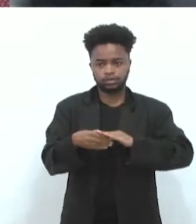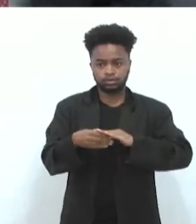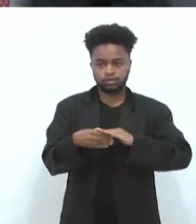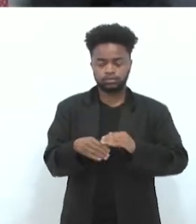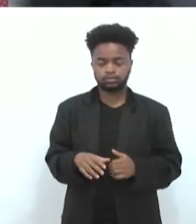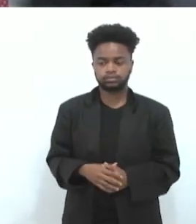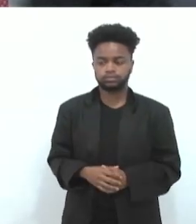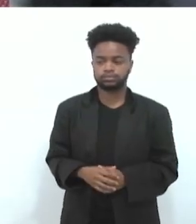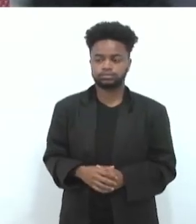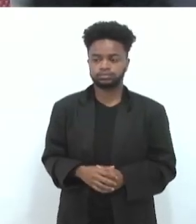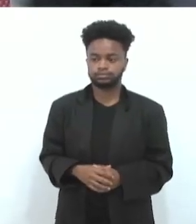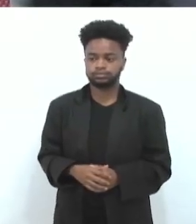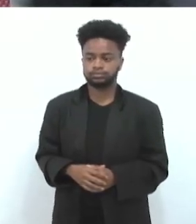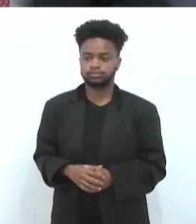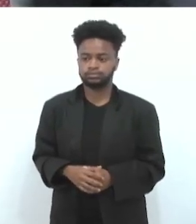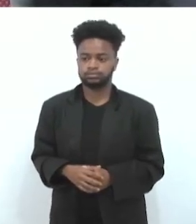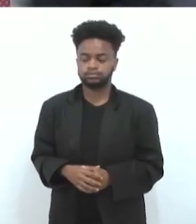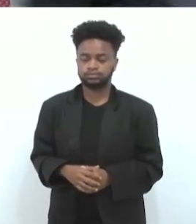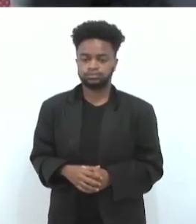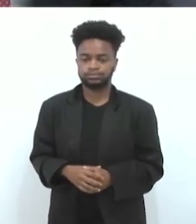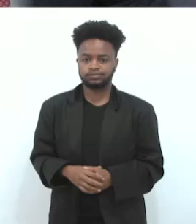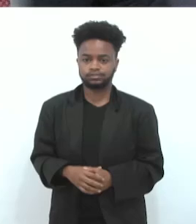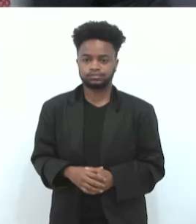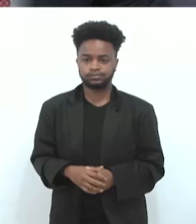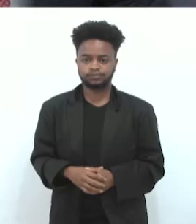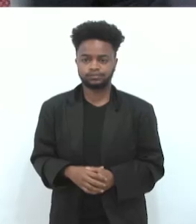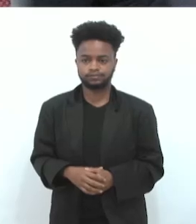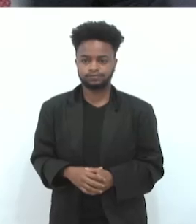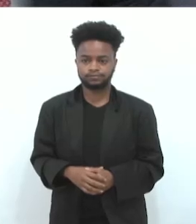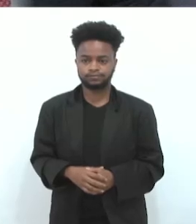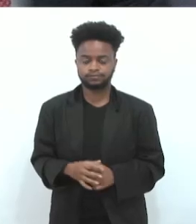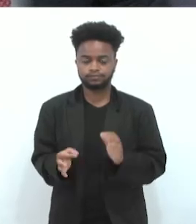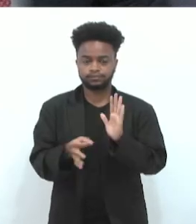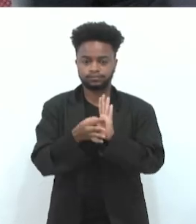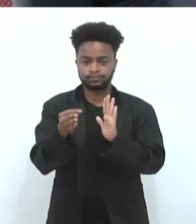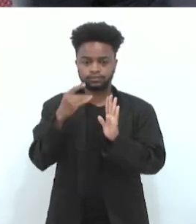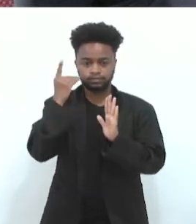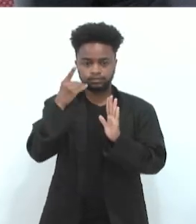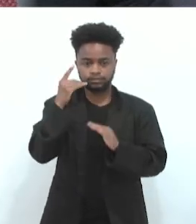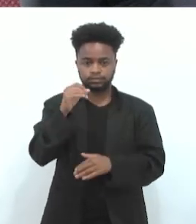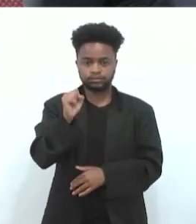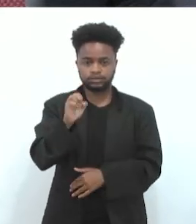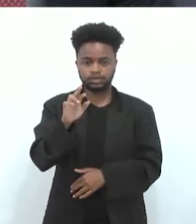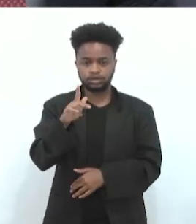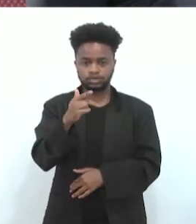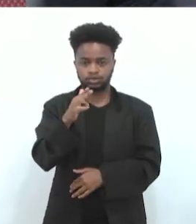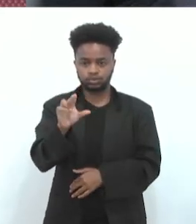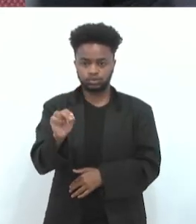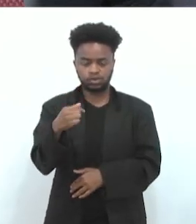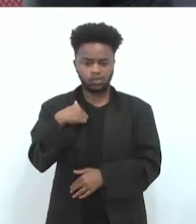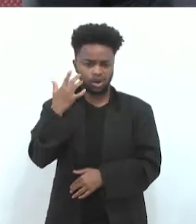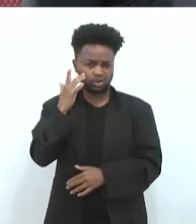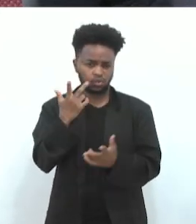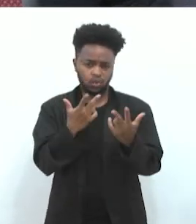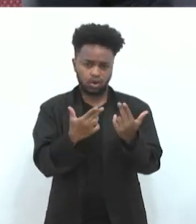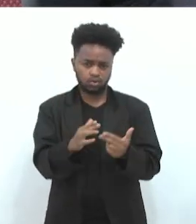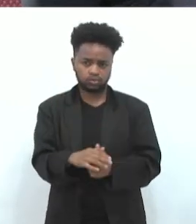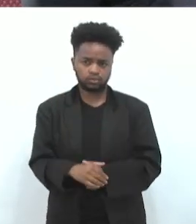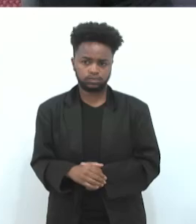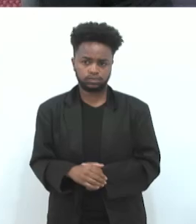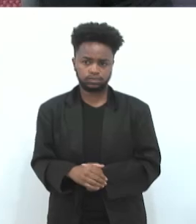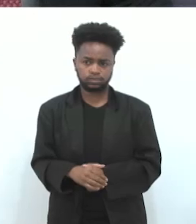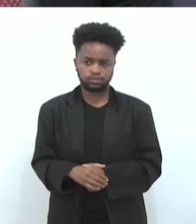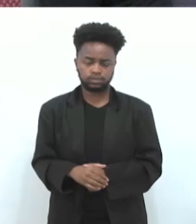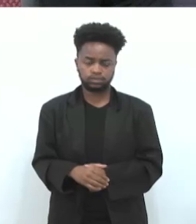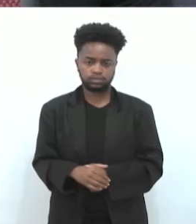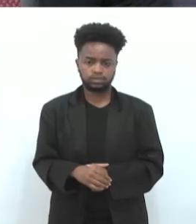consta no projeto. Presidente. Parecer do deputado Dr. Serginho. Acho que é o mesmo caso, né? Luiz Paulo. É o mesmo caso. Mas já Não, tem eu voto tenho um voto.